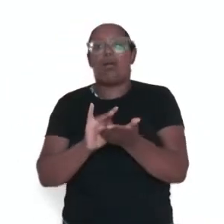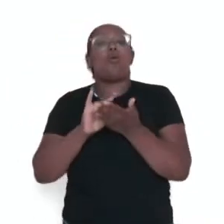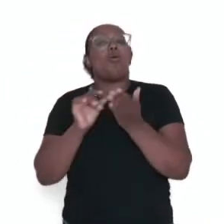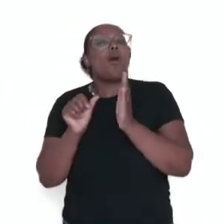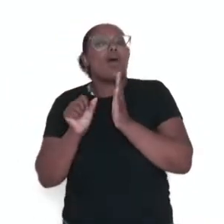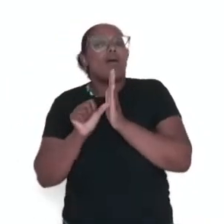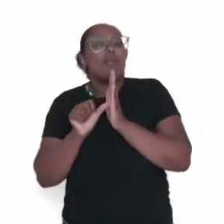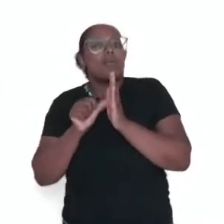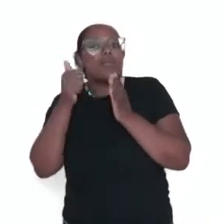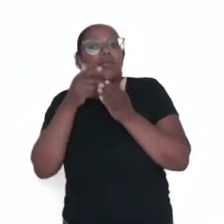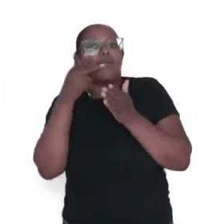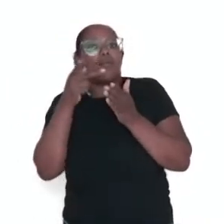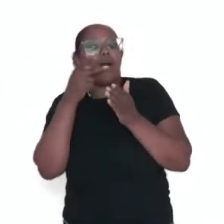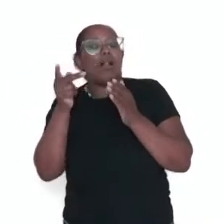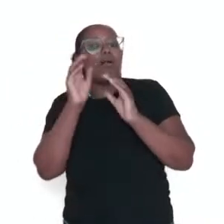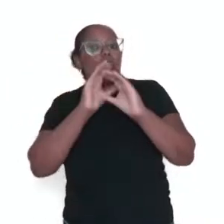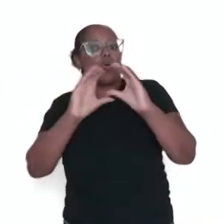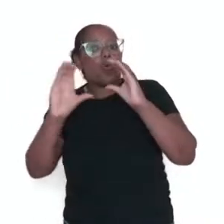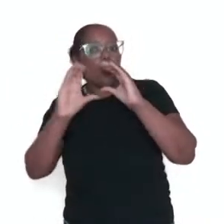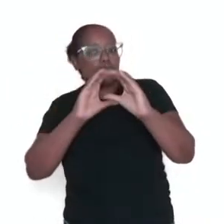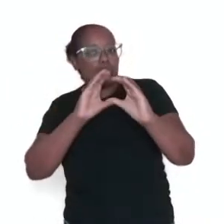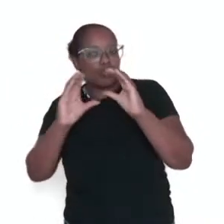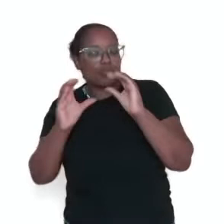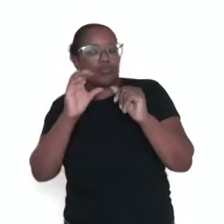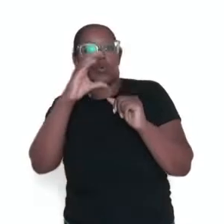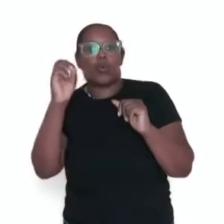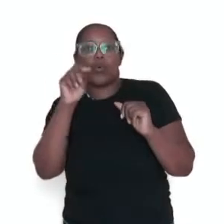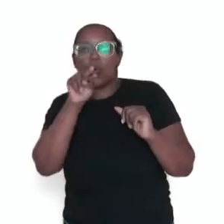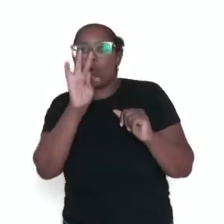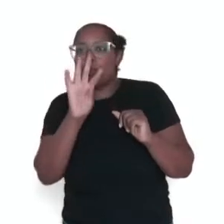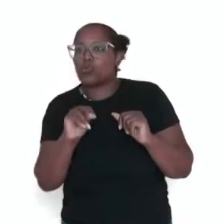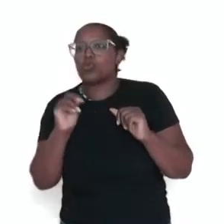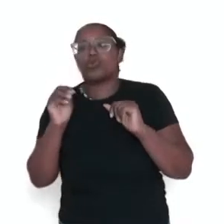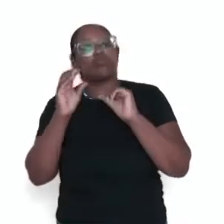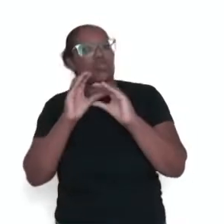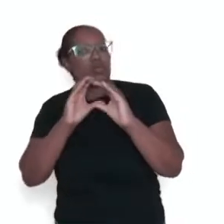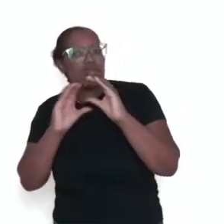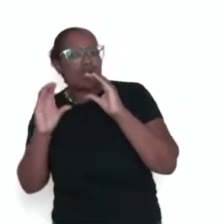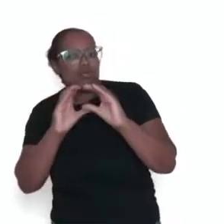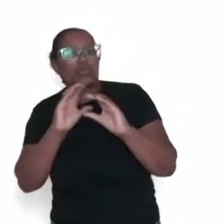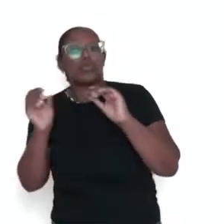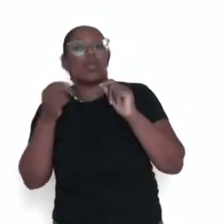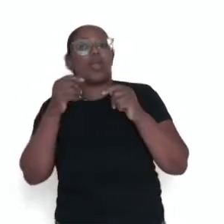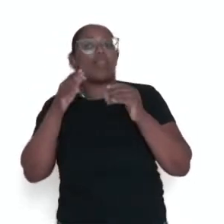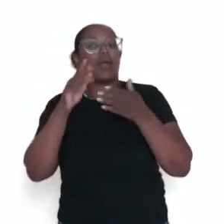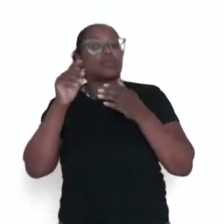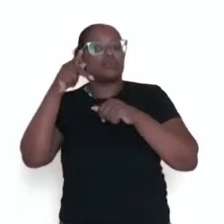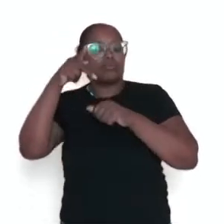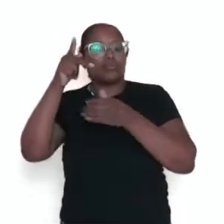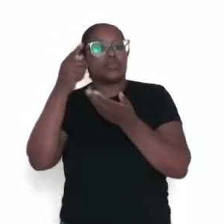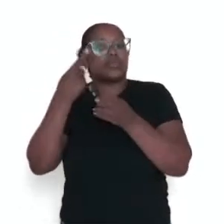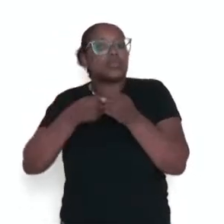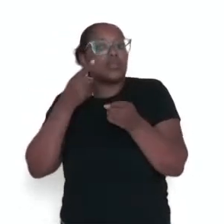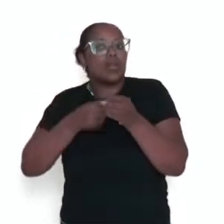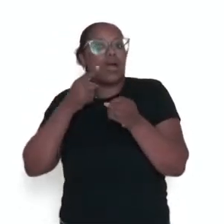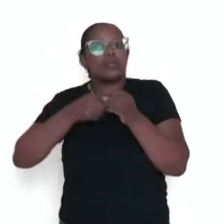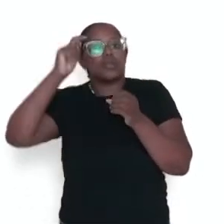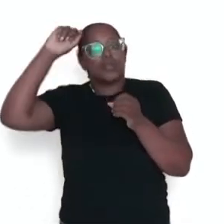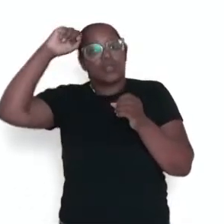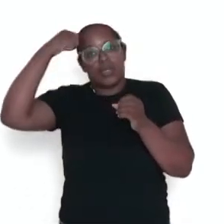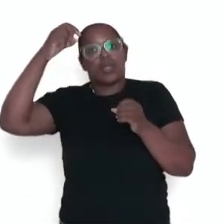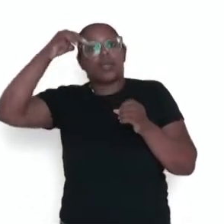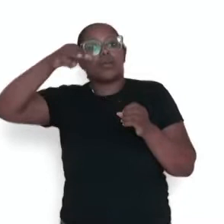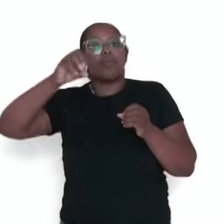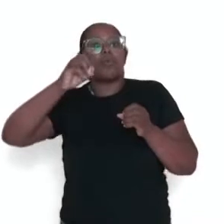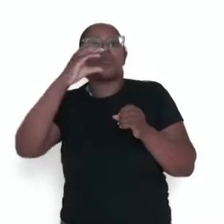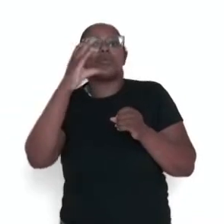conto refere-se à época logo após a longa guerra civil em Moçambique, em que o povo enfrentava, além de outros problemas